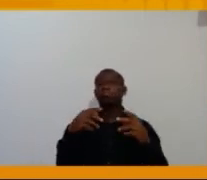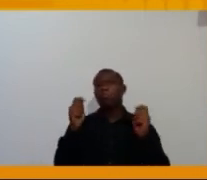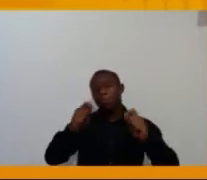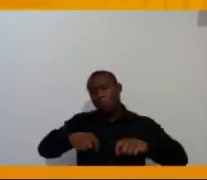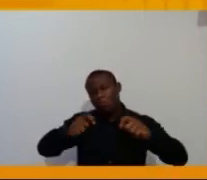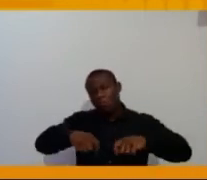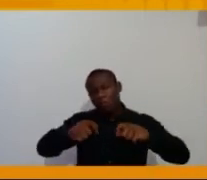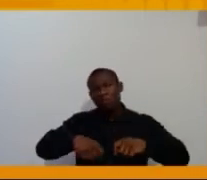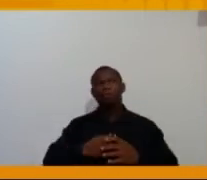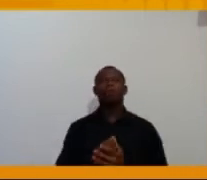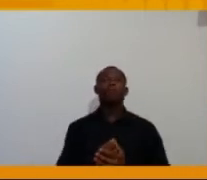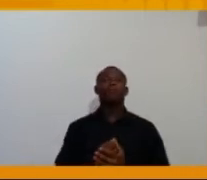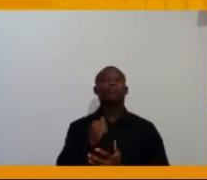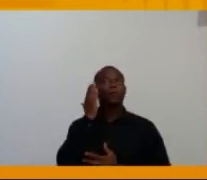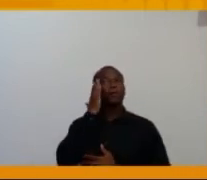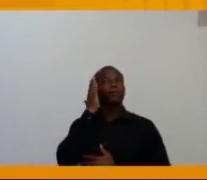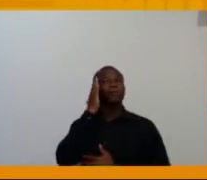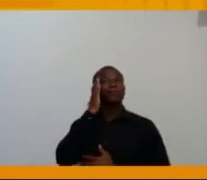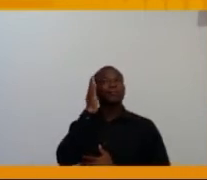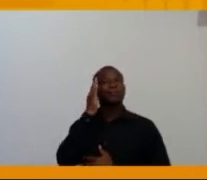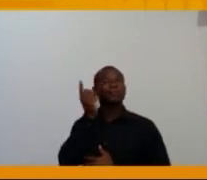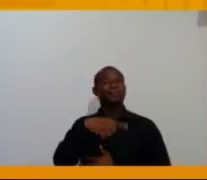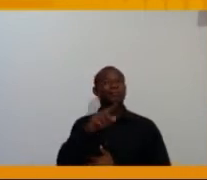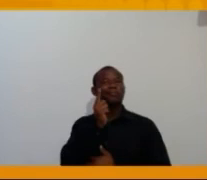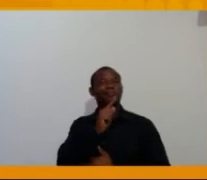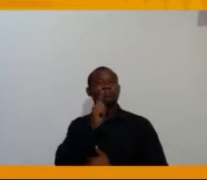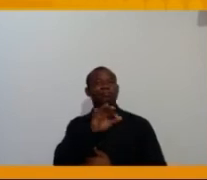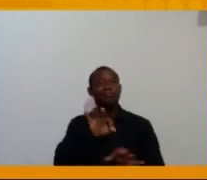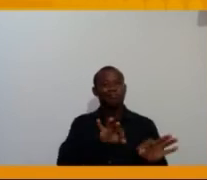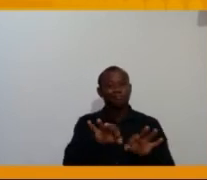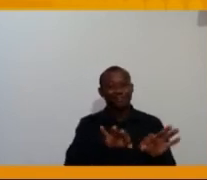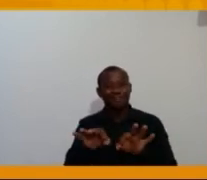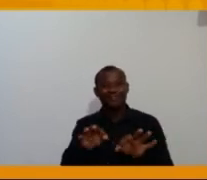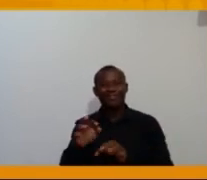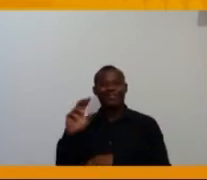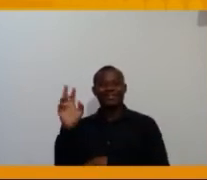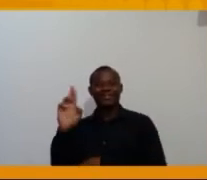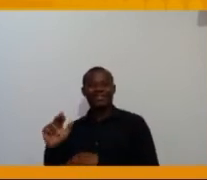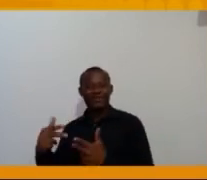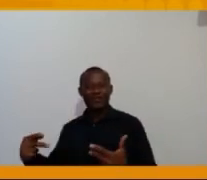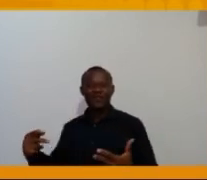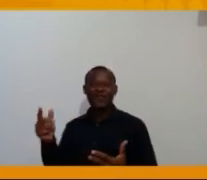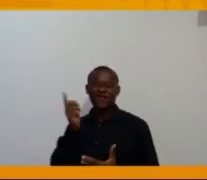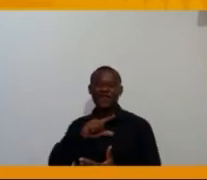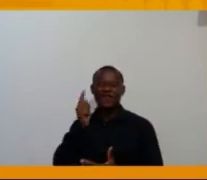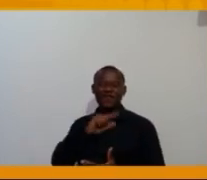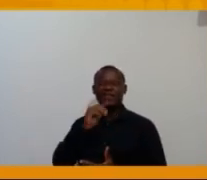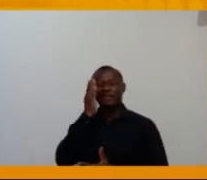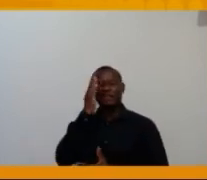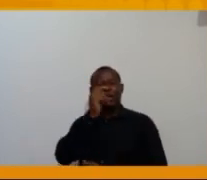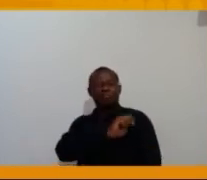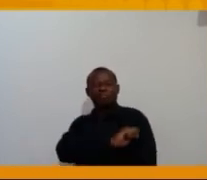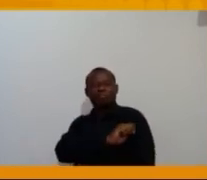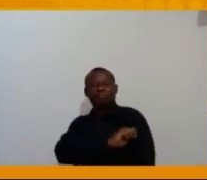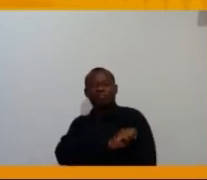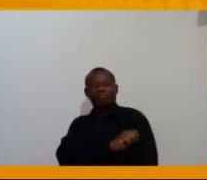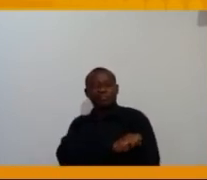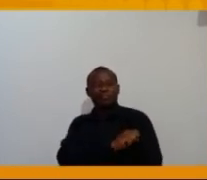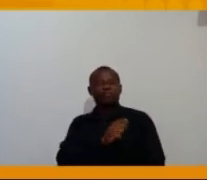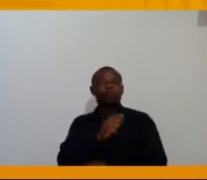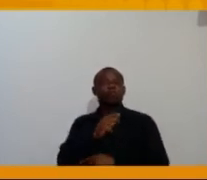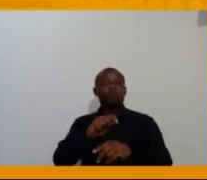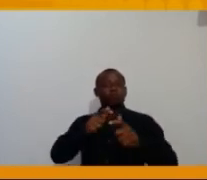precisa combinar com os russos, né? A gente tem que saber, os jovens, os alunos, o volume desse interesse,